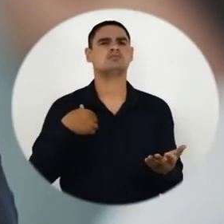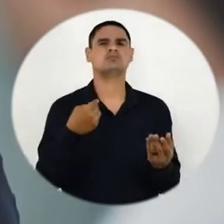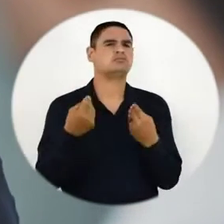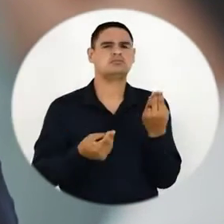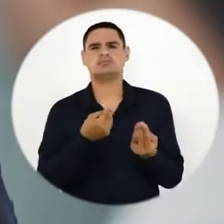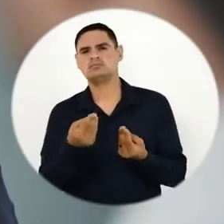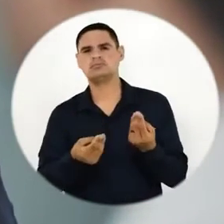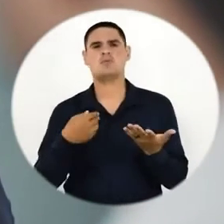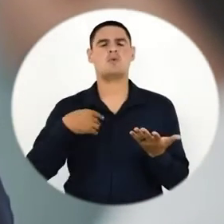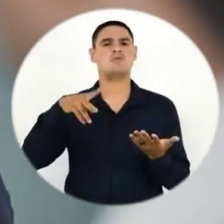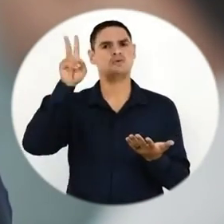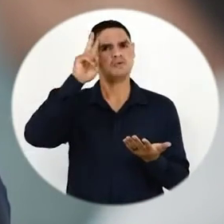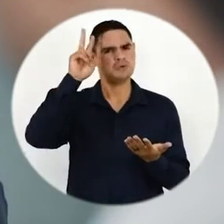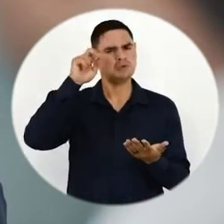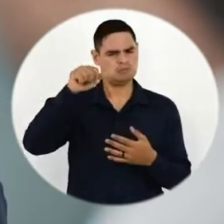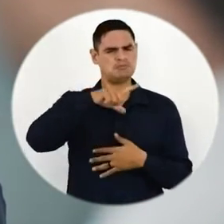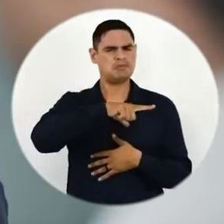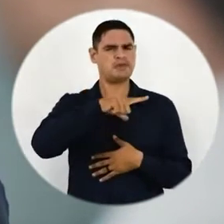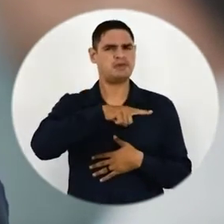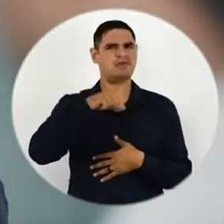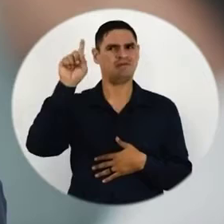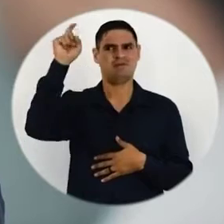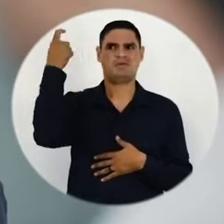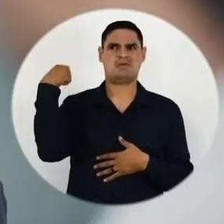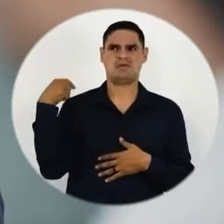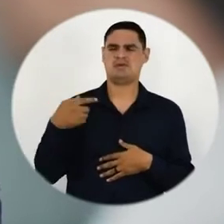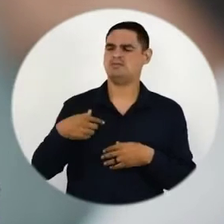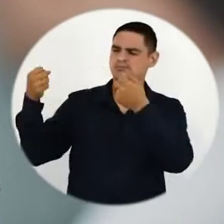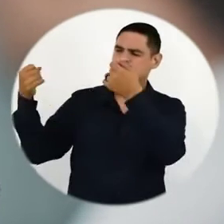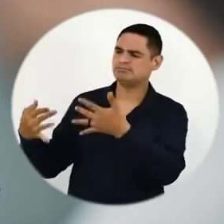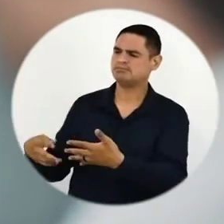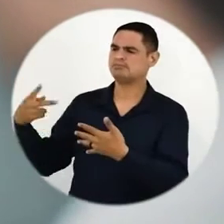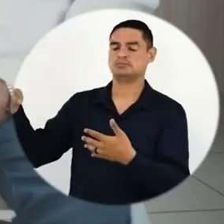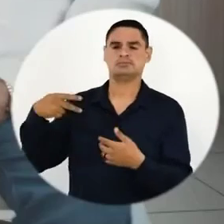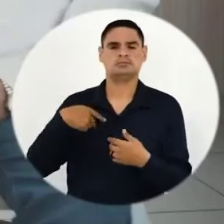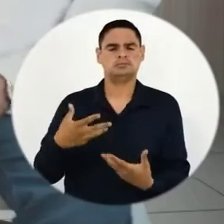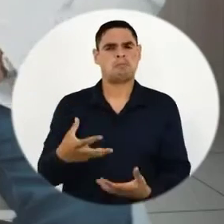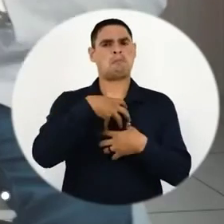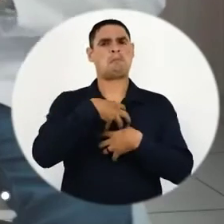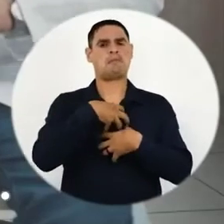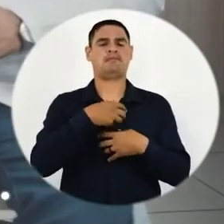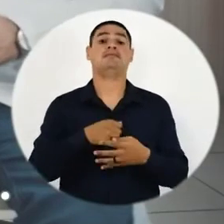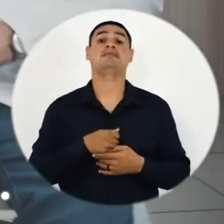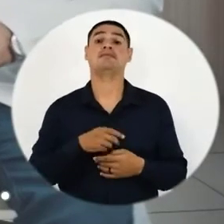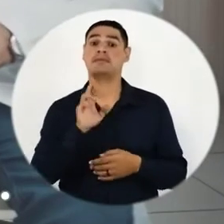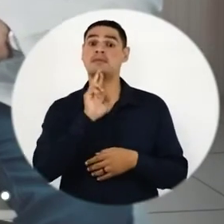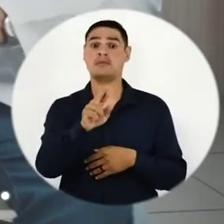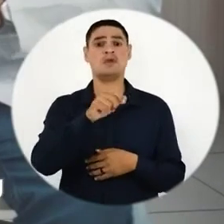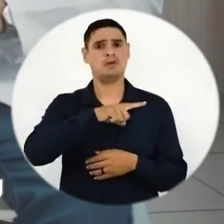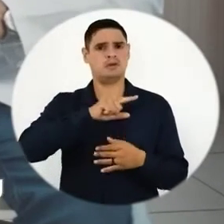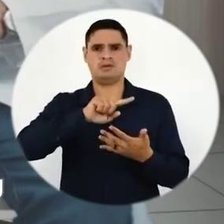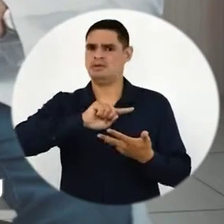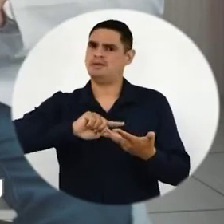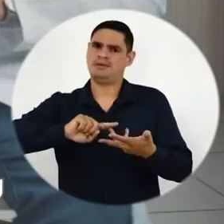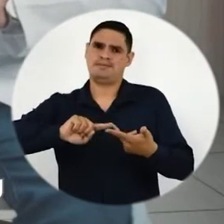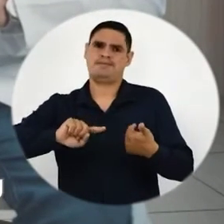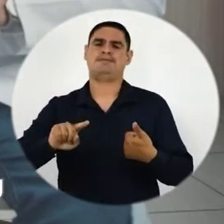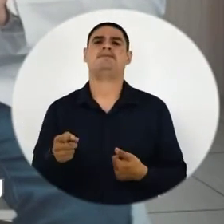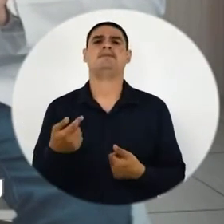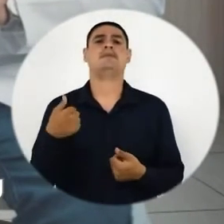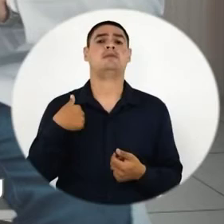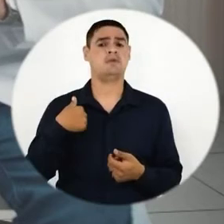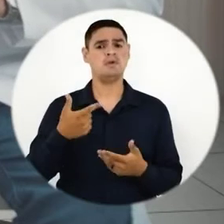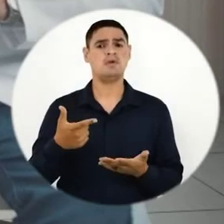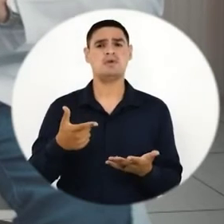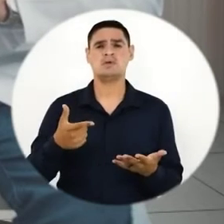Teve alguma história voltada para a mulher que te chamou bastante a atenção? Existem dezenas de casos. Um caso que me